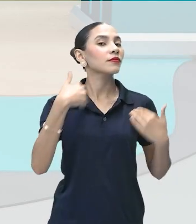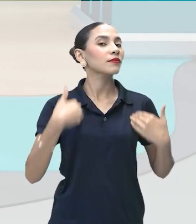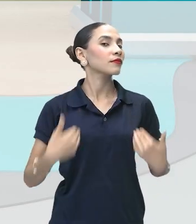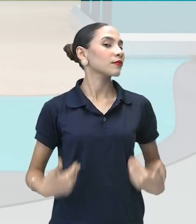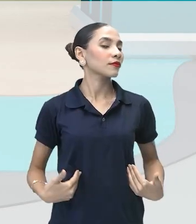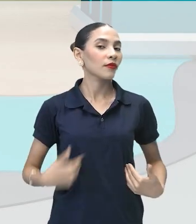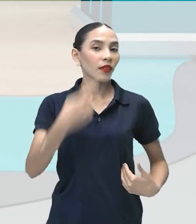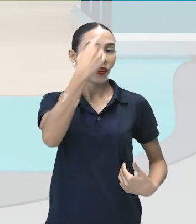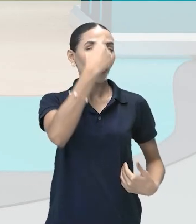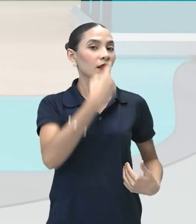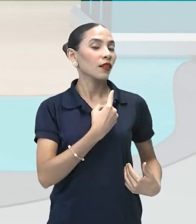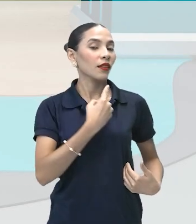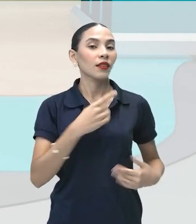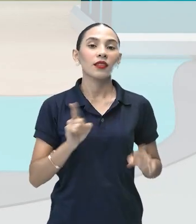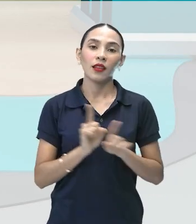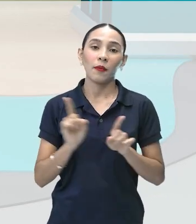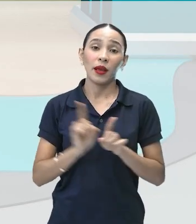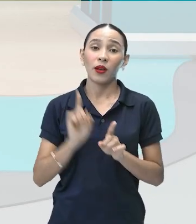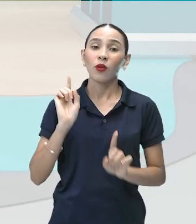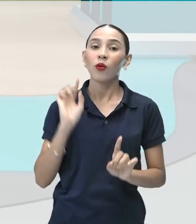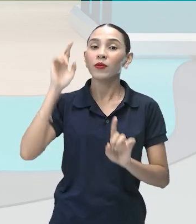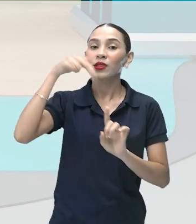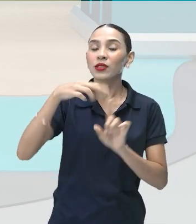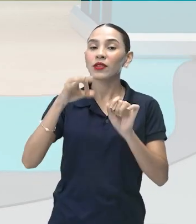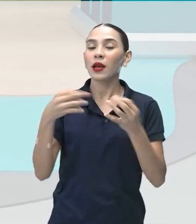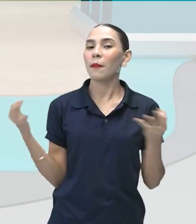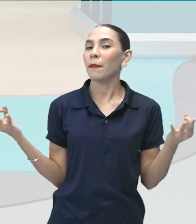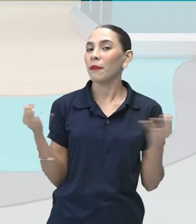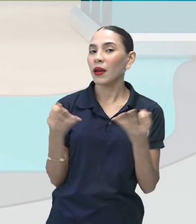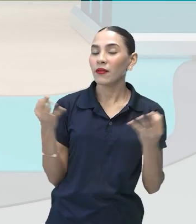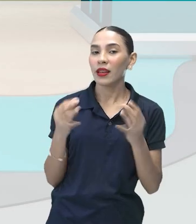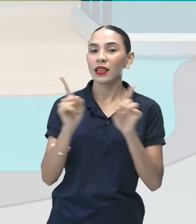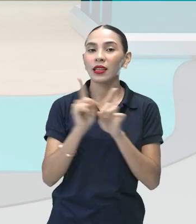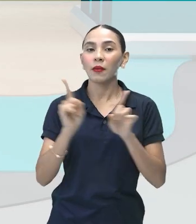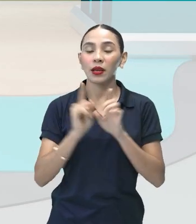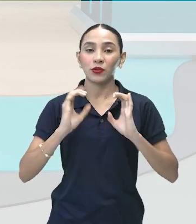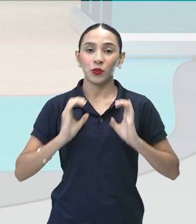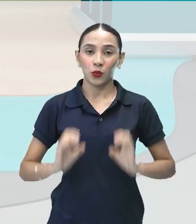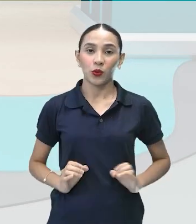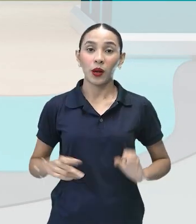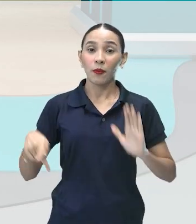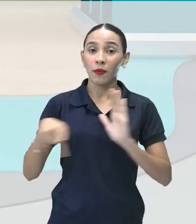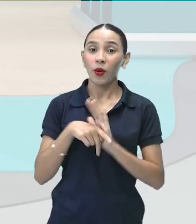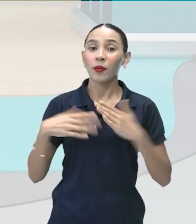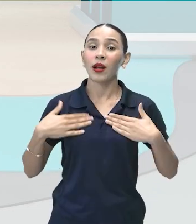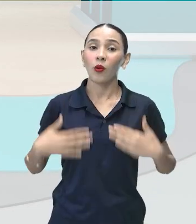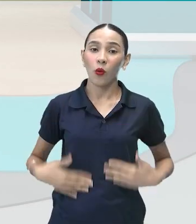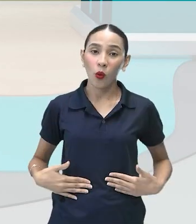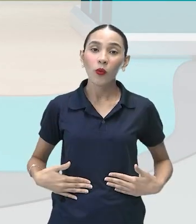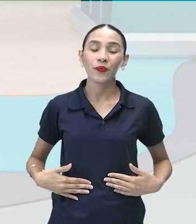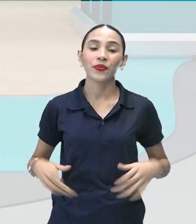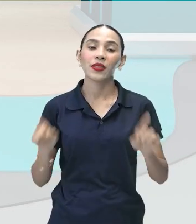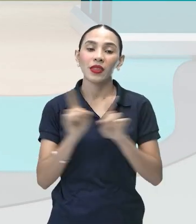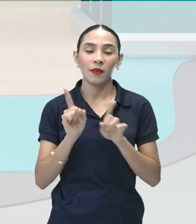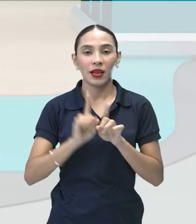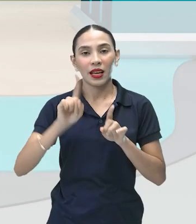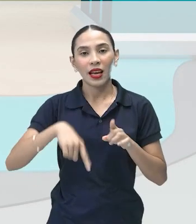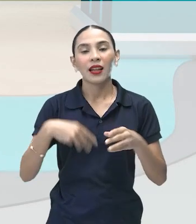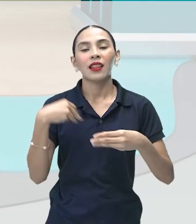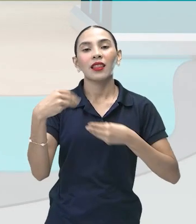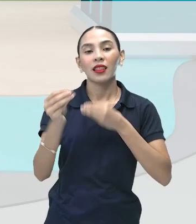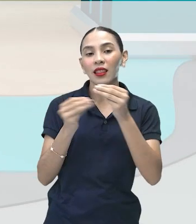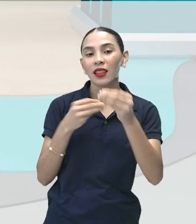em alinhamento vertical, com ênfase na elegância e no alongamento do corpo. Também o balé clássico ele é